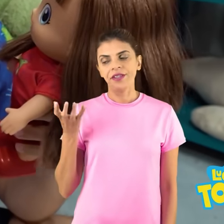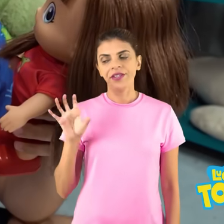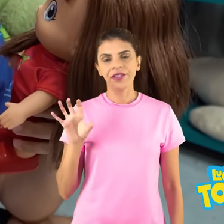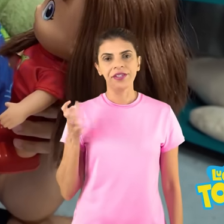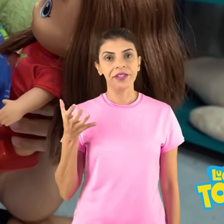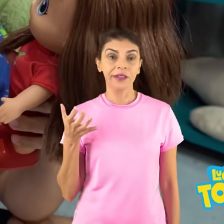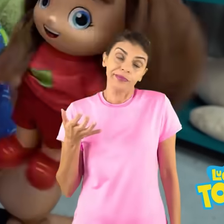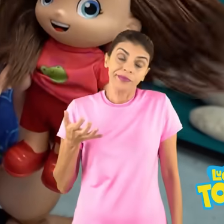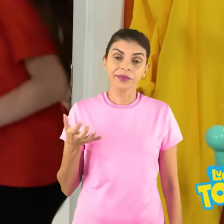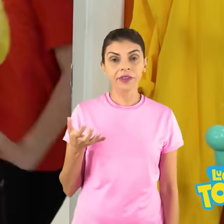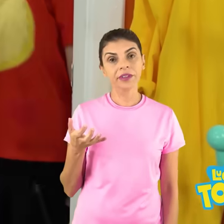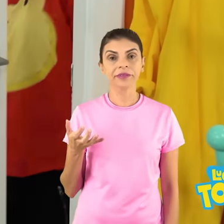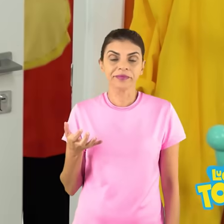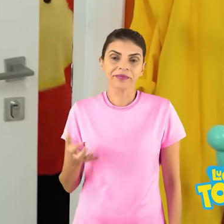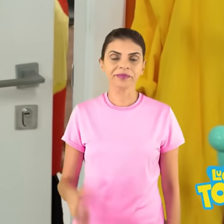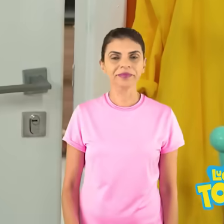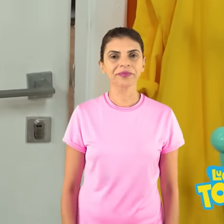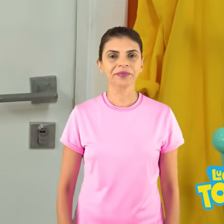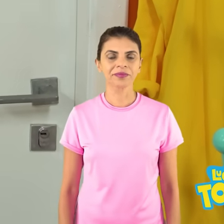Tá, né?